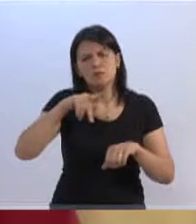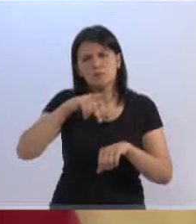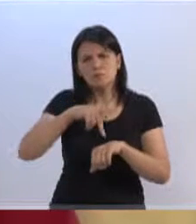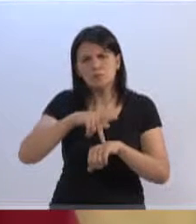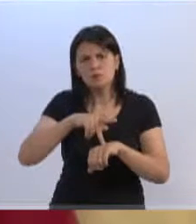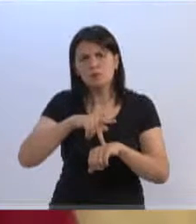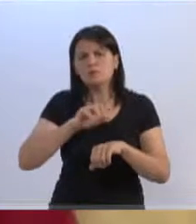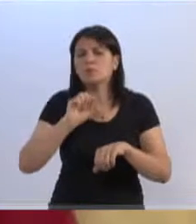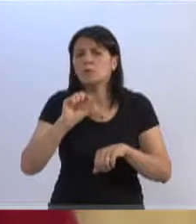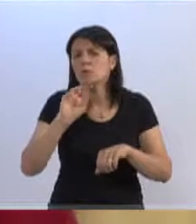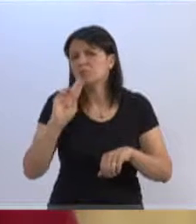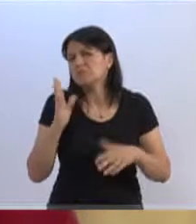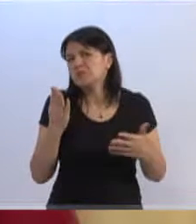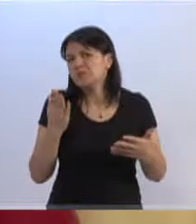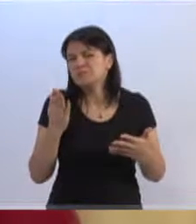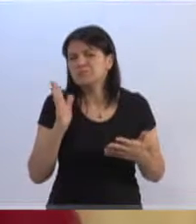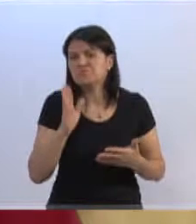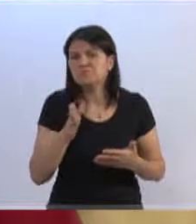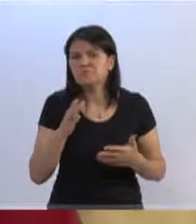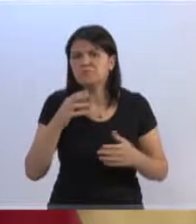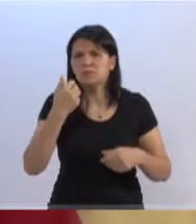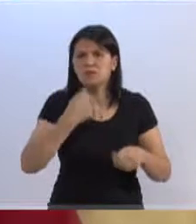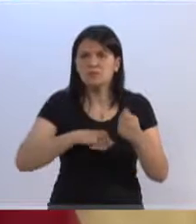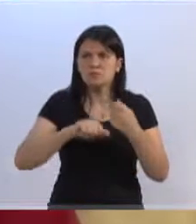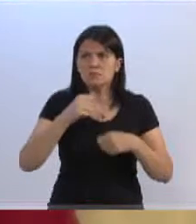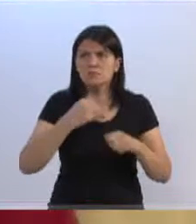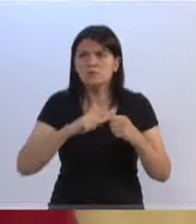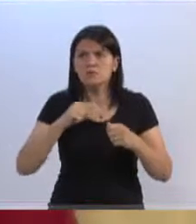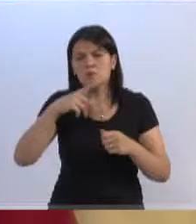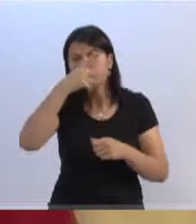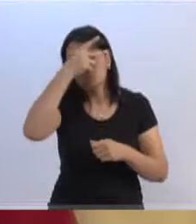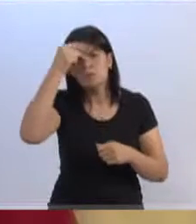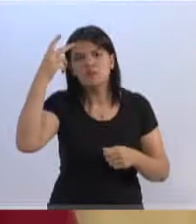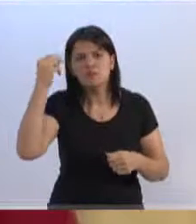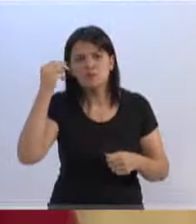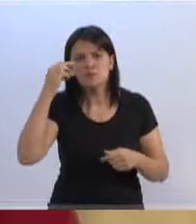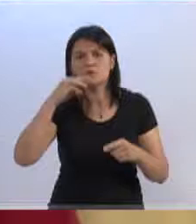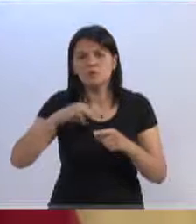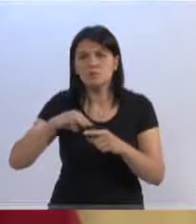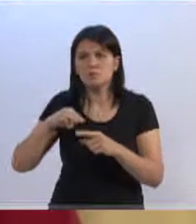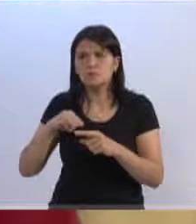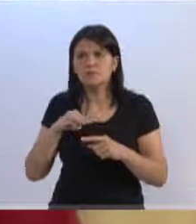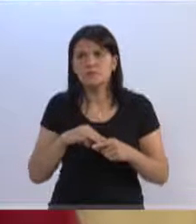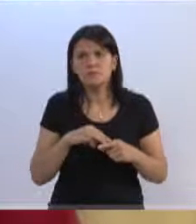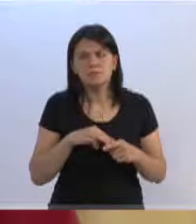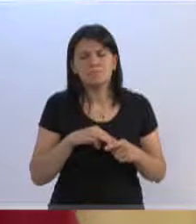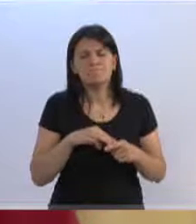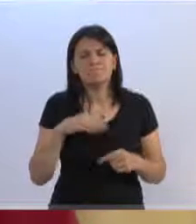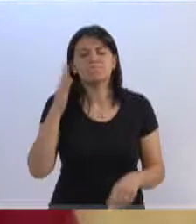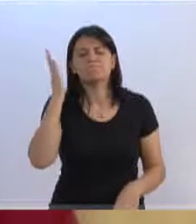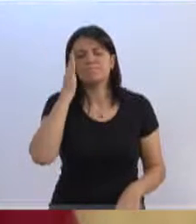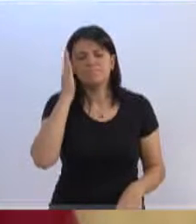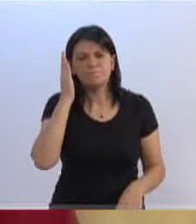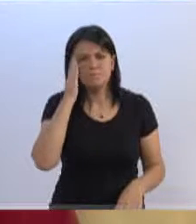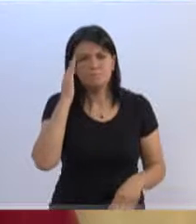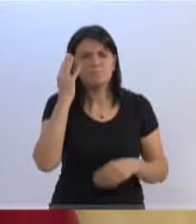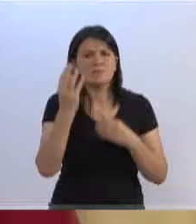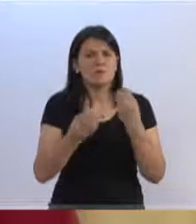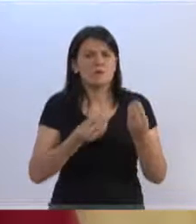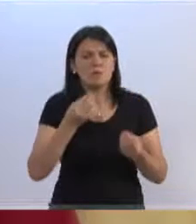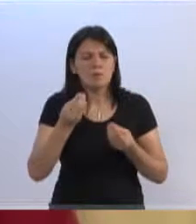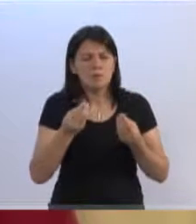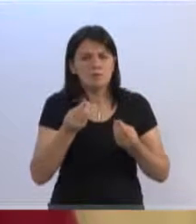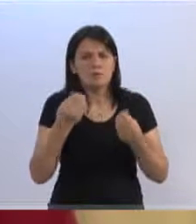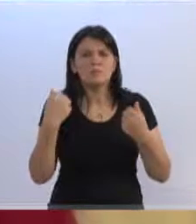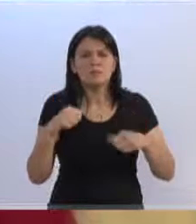país, ou quem já administrou uma prefeitura, um município, sabe como tem que ser a